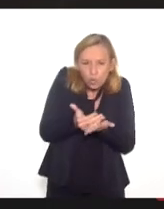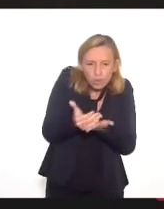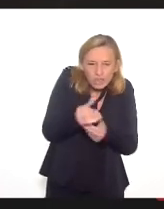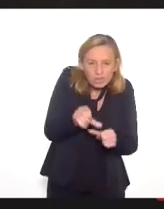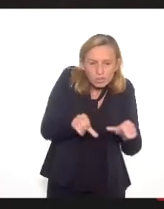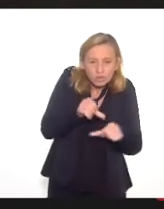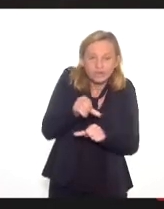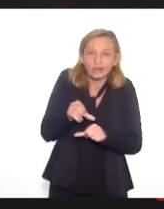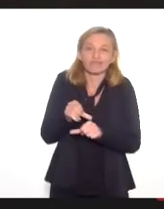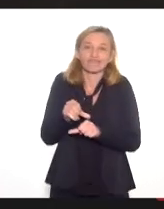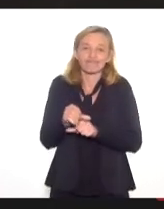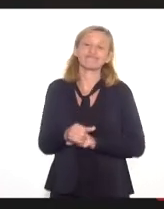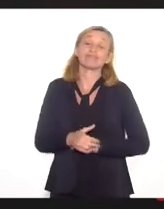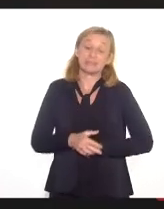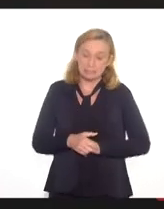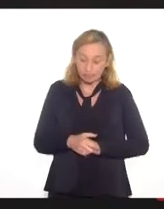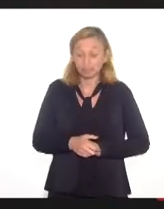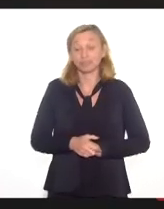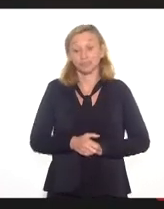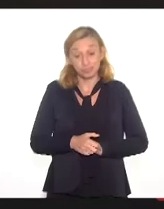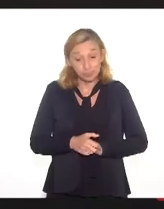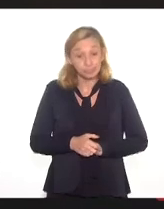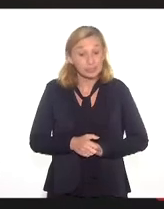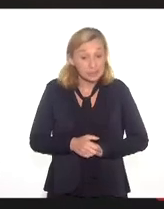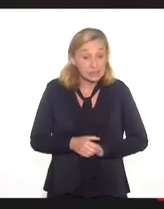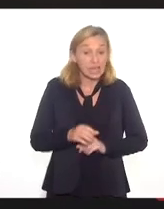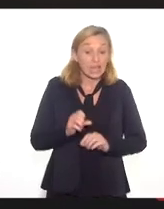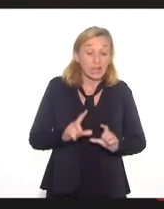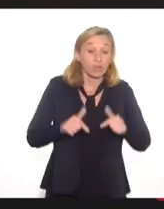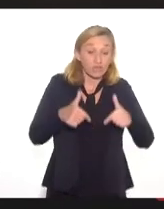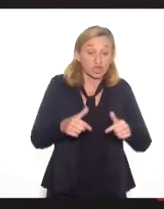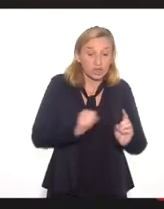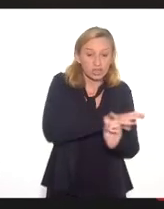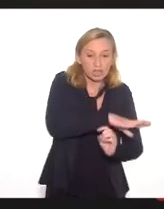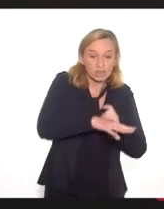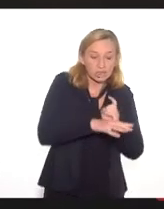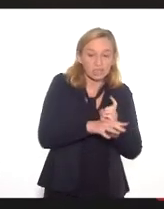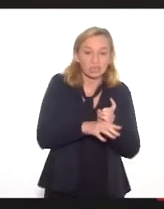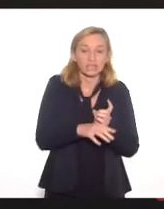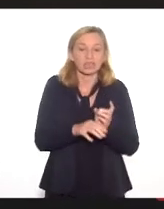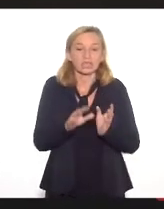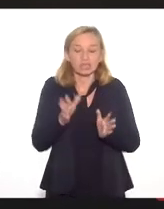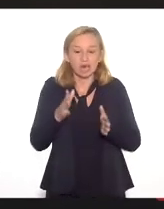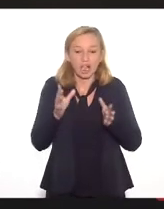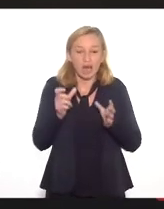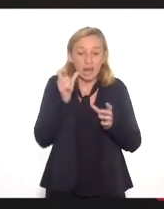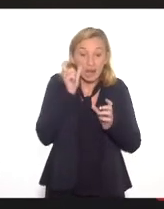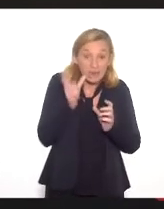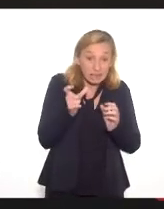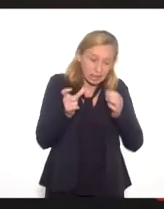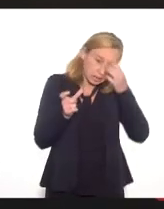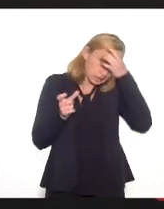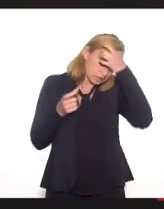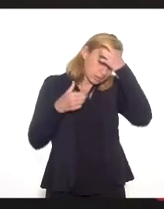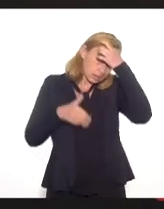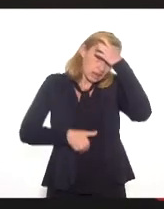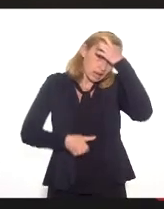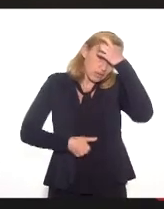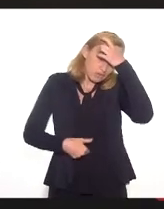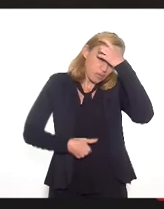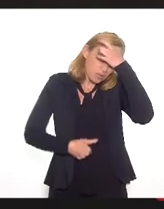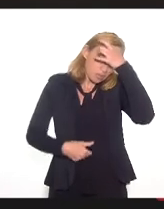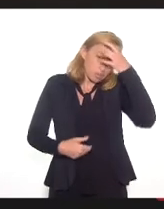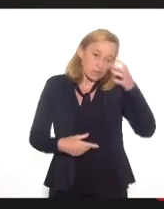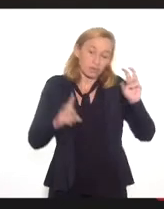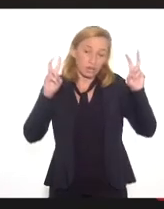mudar de forma radical a gente da Ação da Cidadania já em 2016 começa a alertar que a situação da fome começa a voltar